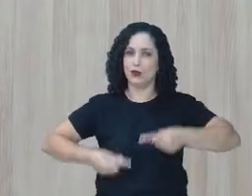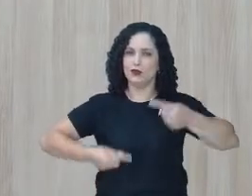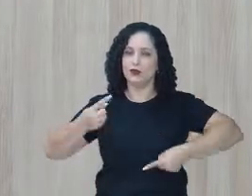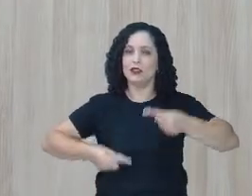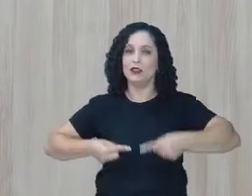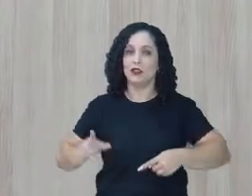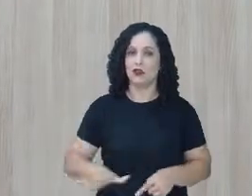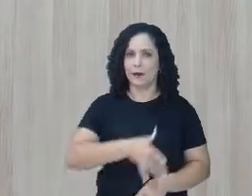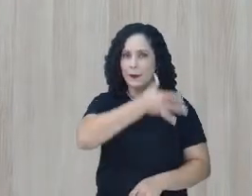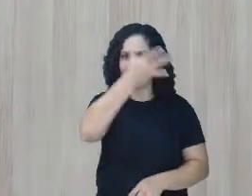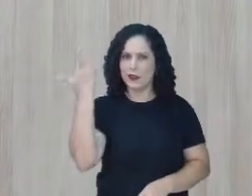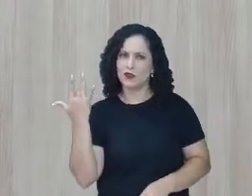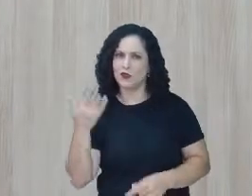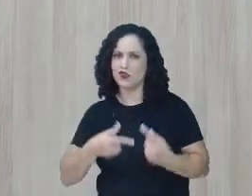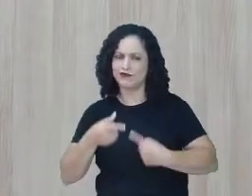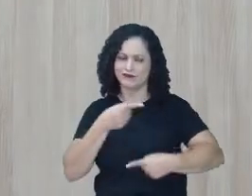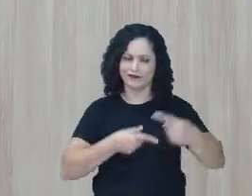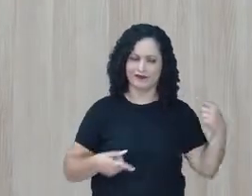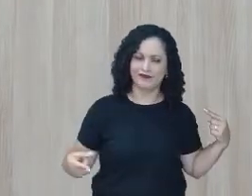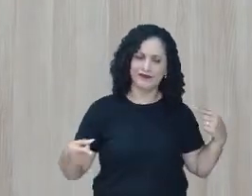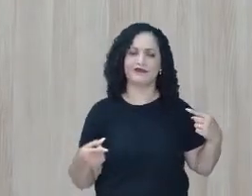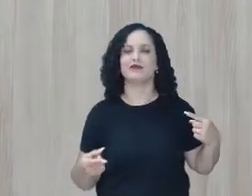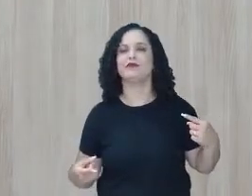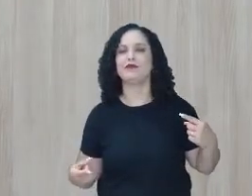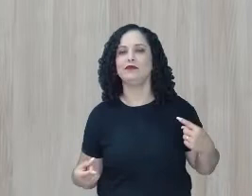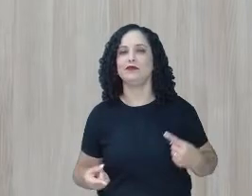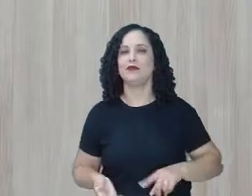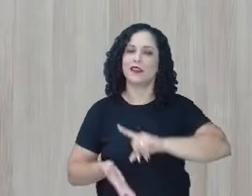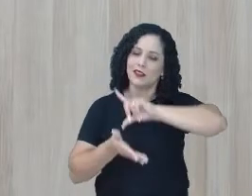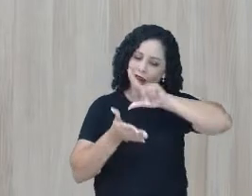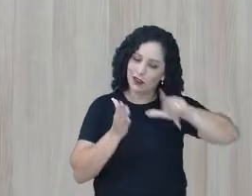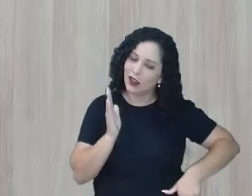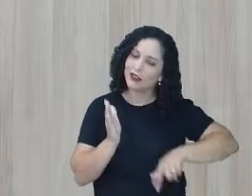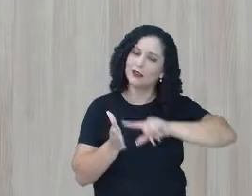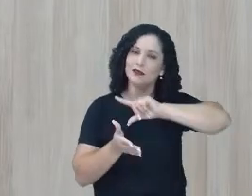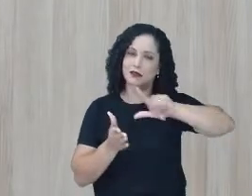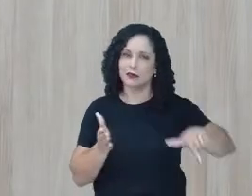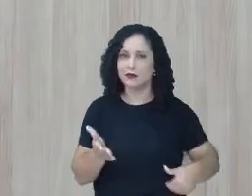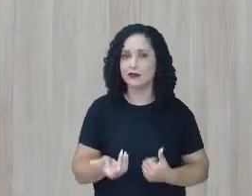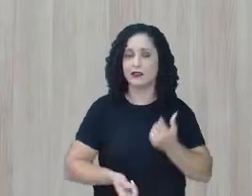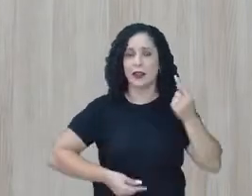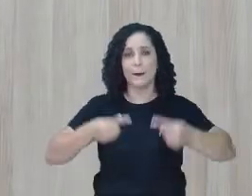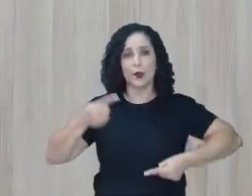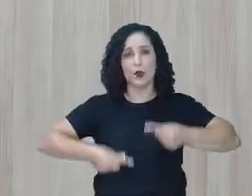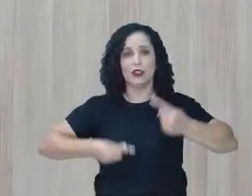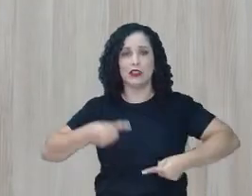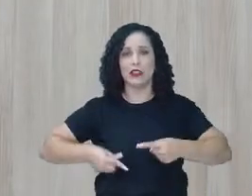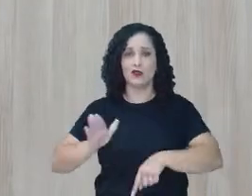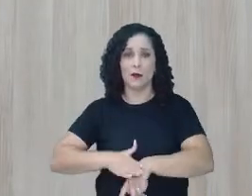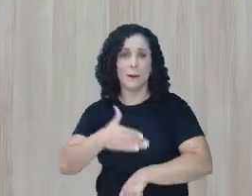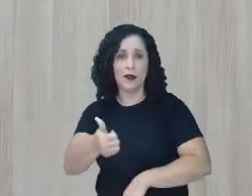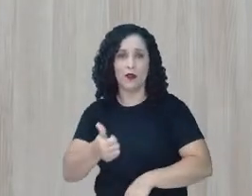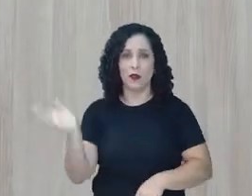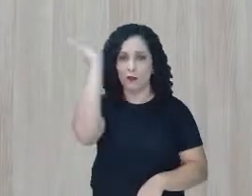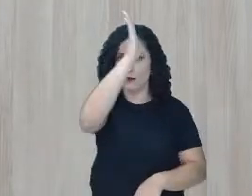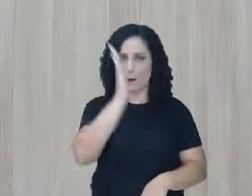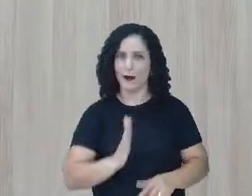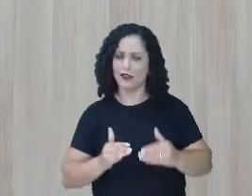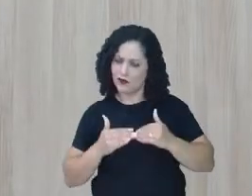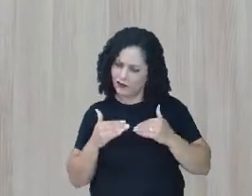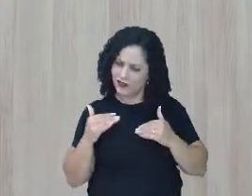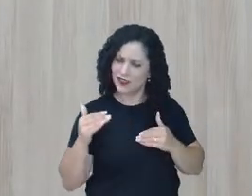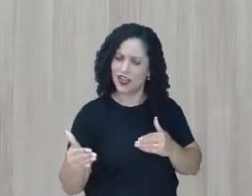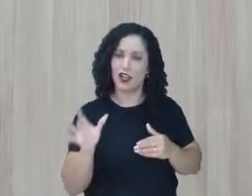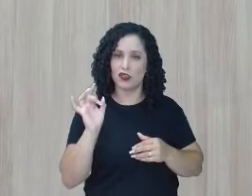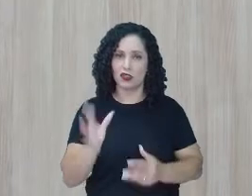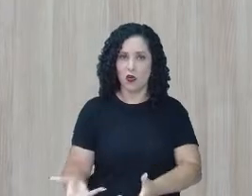são extremamente atrasadas, eram atrasadas e continuam sendo atrasadas, façam de fato políticas efetivas para que o Brasil avance e não tentar branquear o